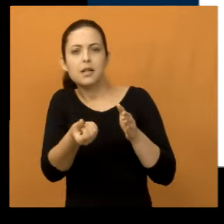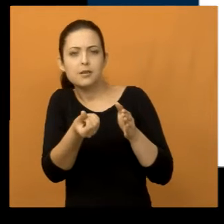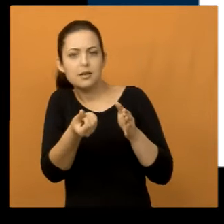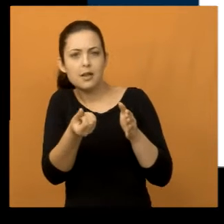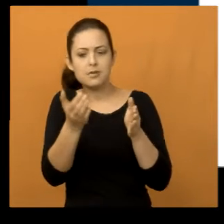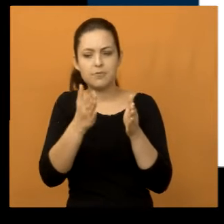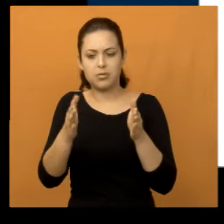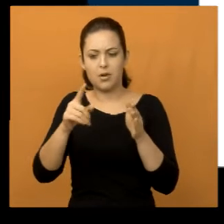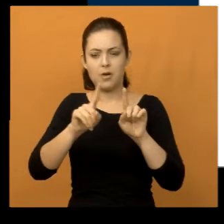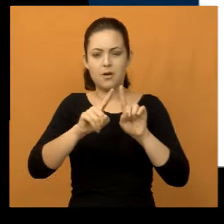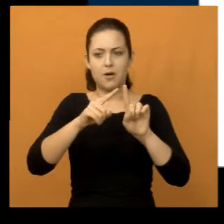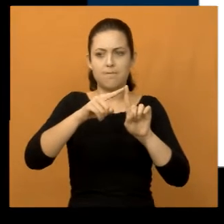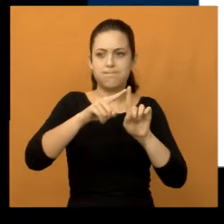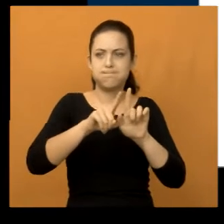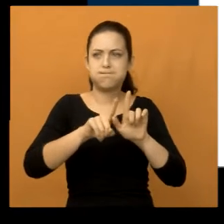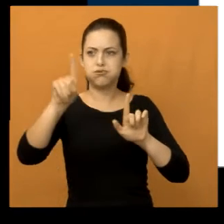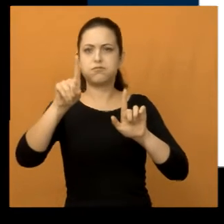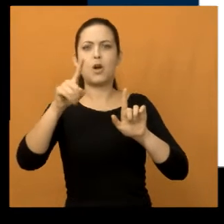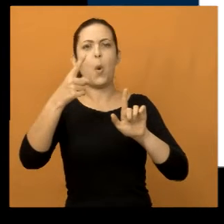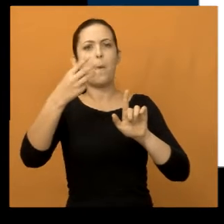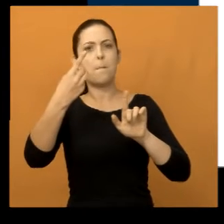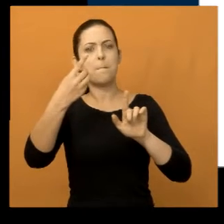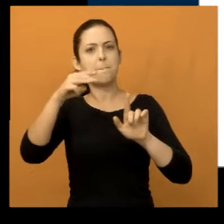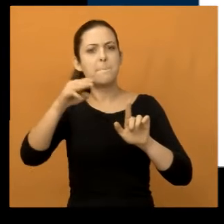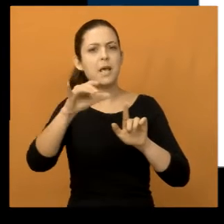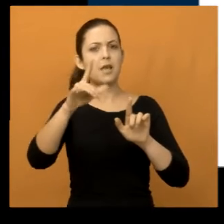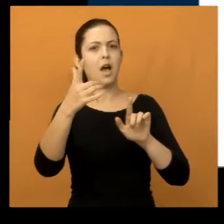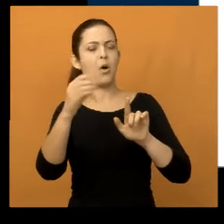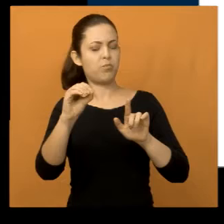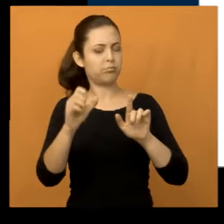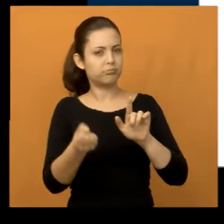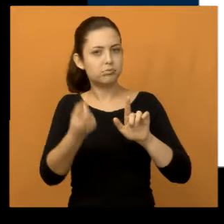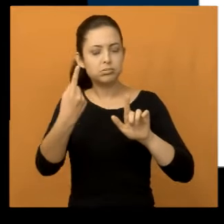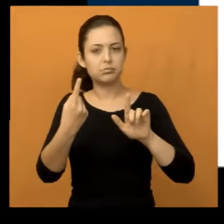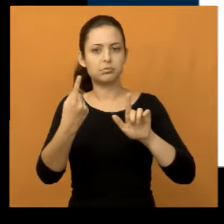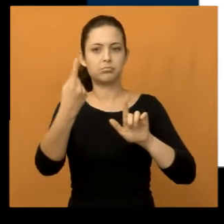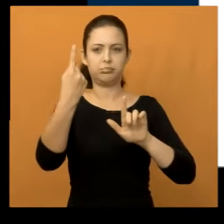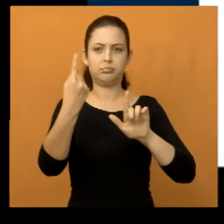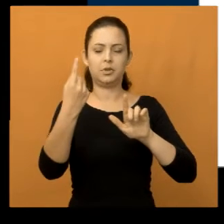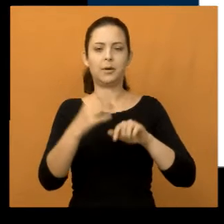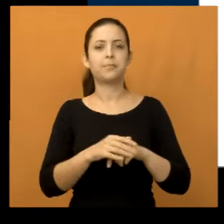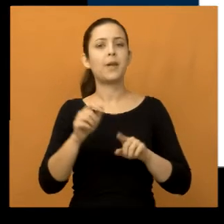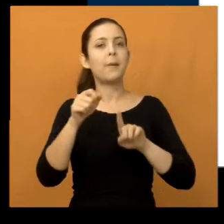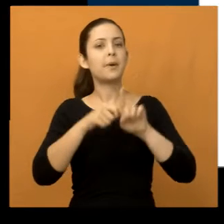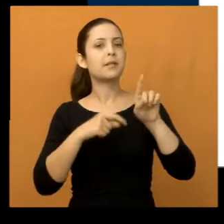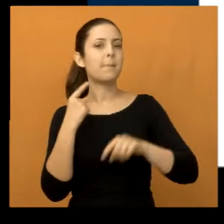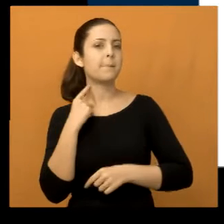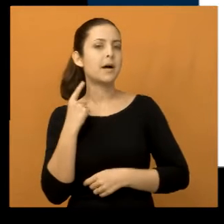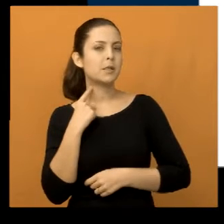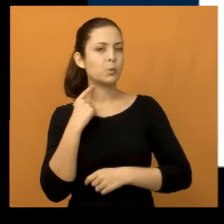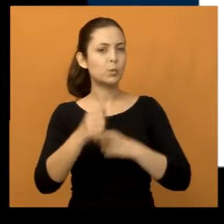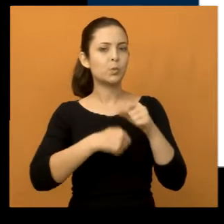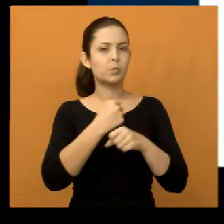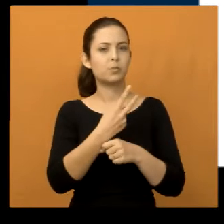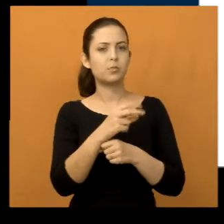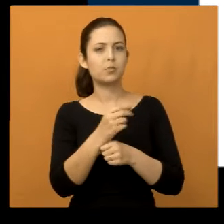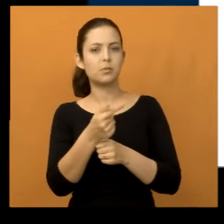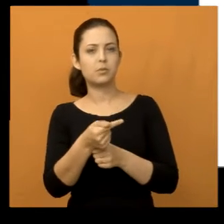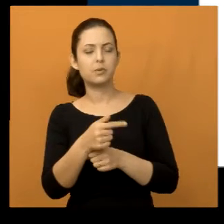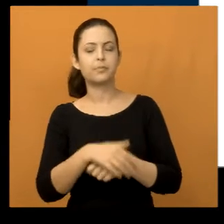2016, esse gasto saltou para R$1,2 milhão. Em maio de